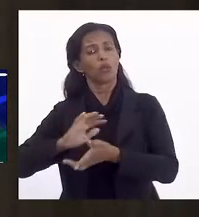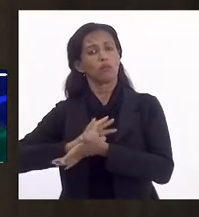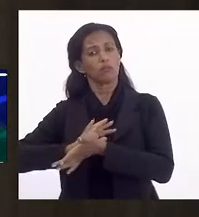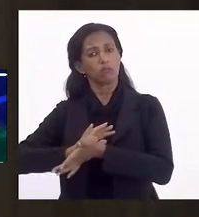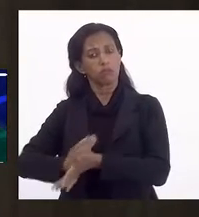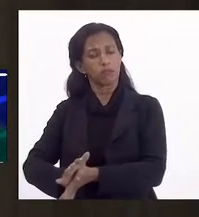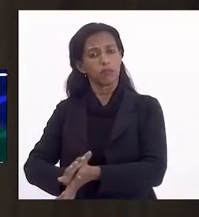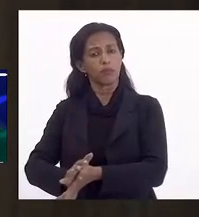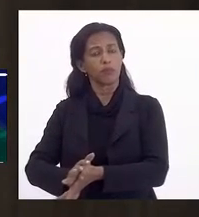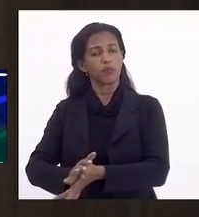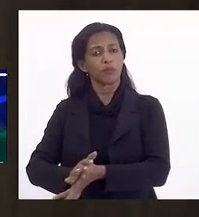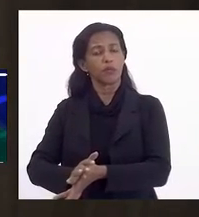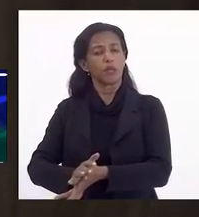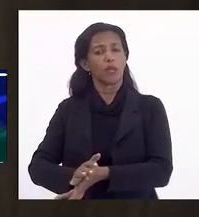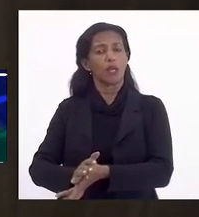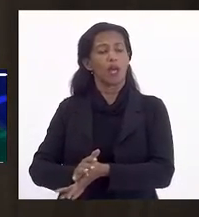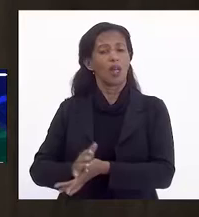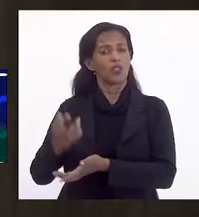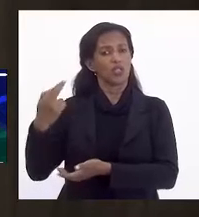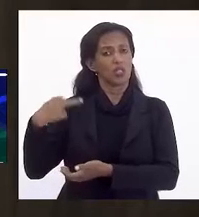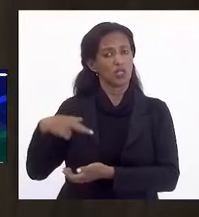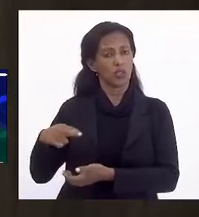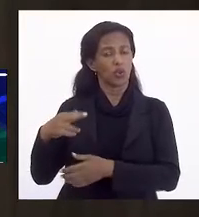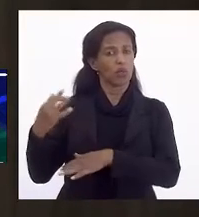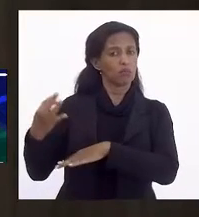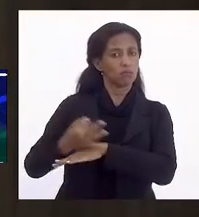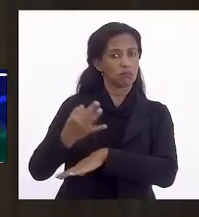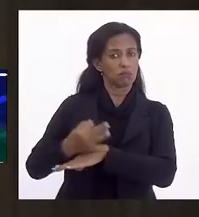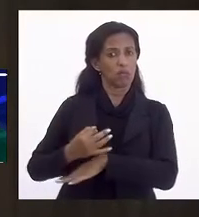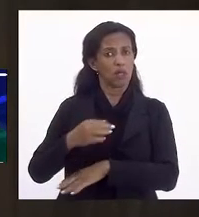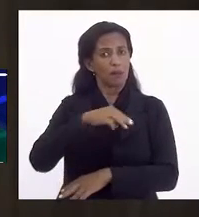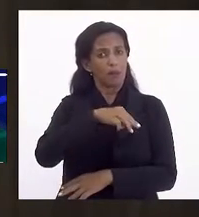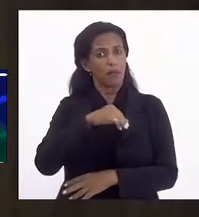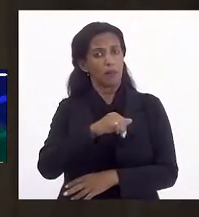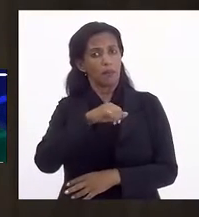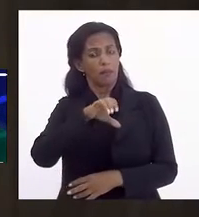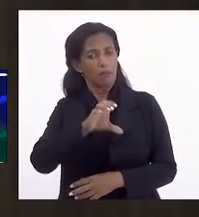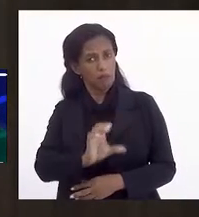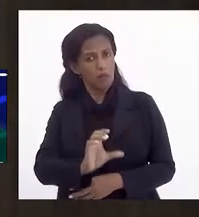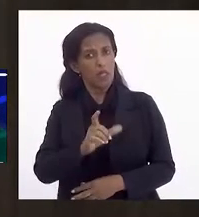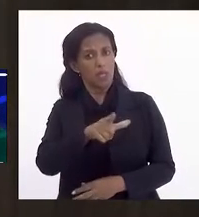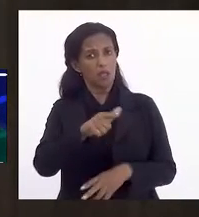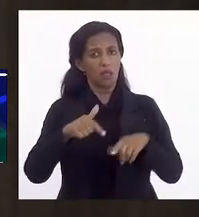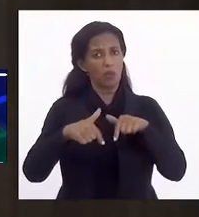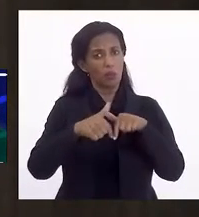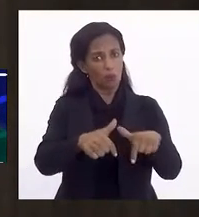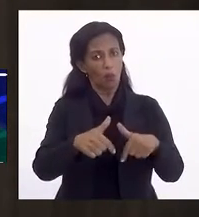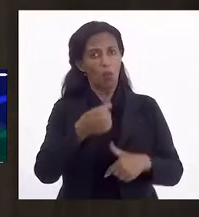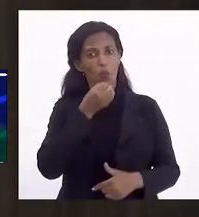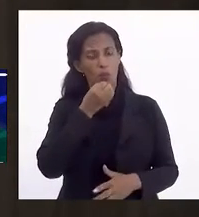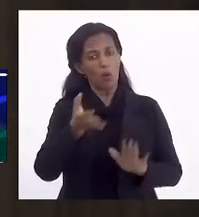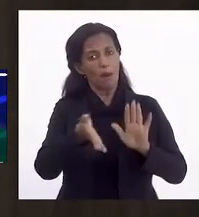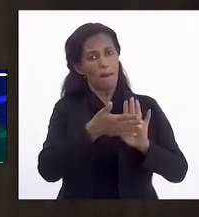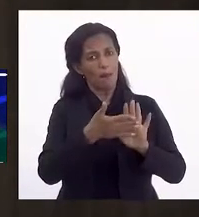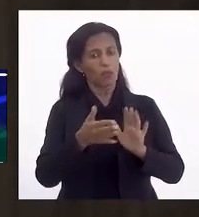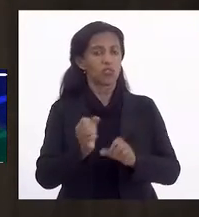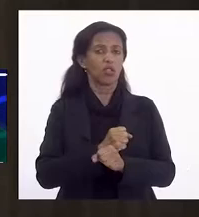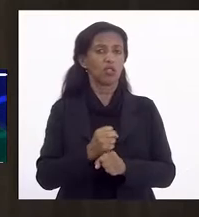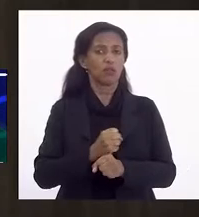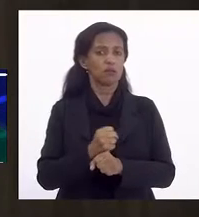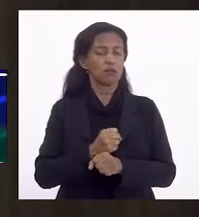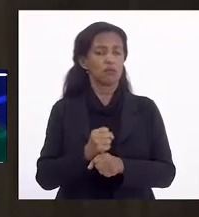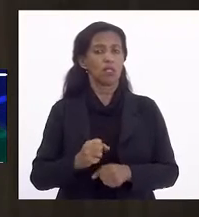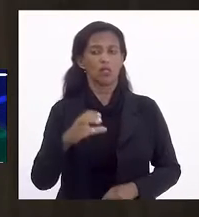discriminações, presidida pelo deputado Carlos Mink, que tem uma atuação muito significativa em torno dessa pauta há muitos anos.